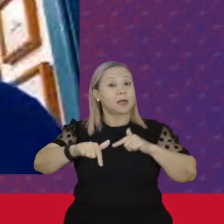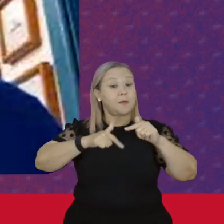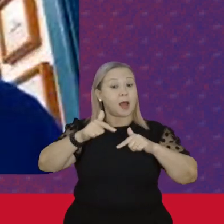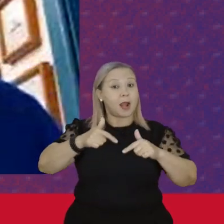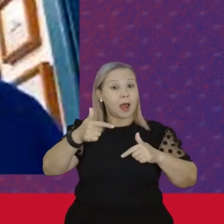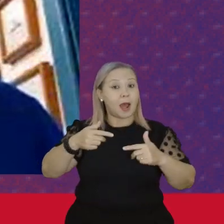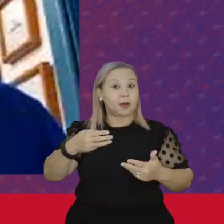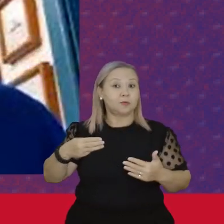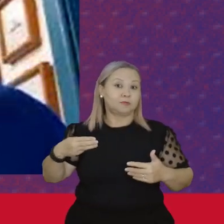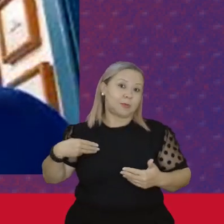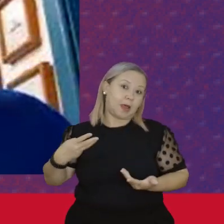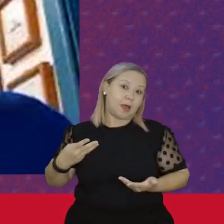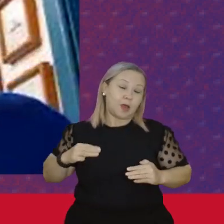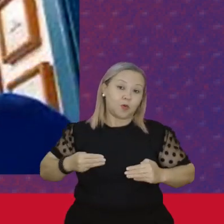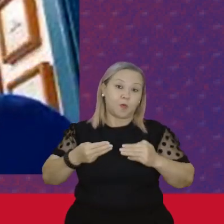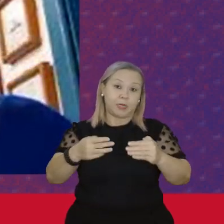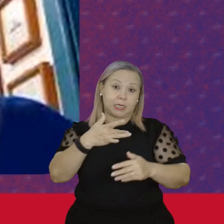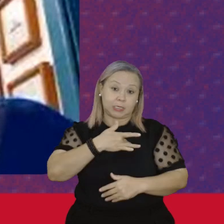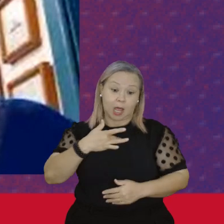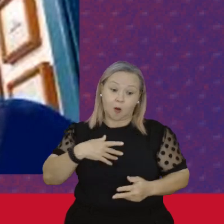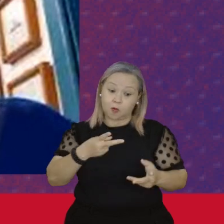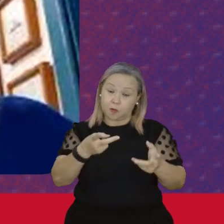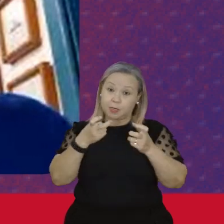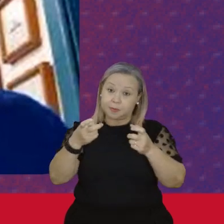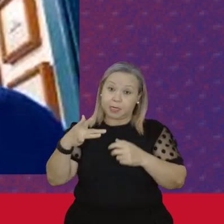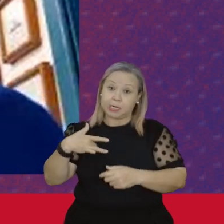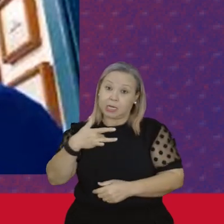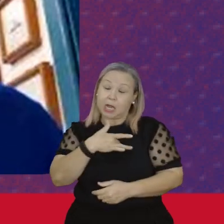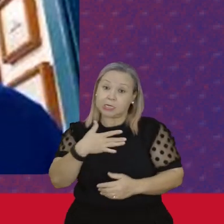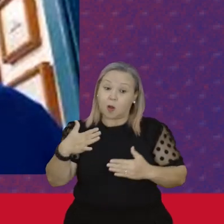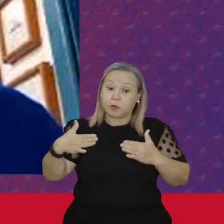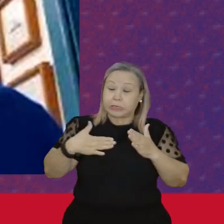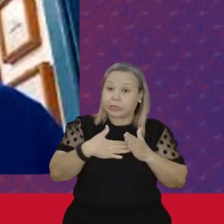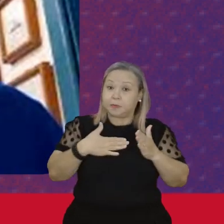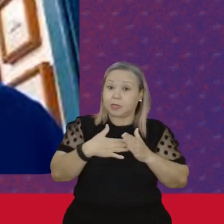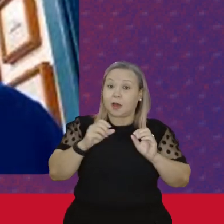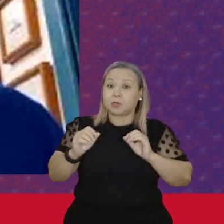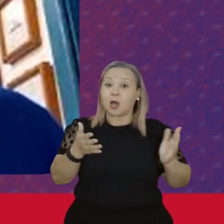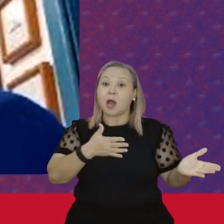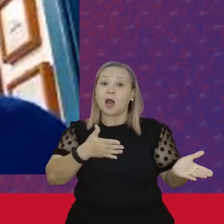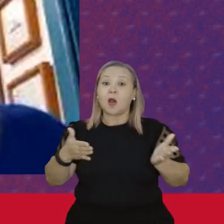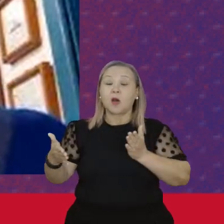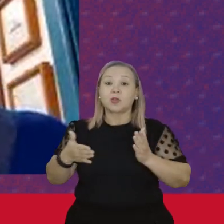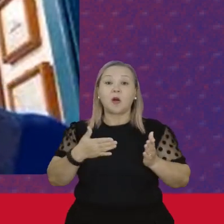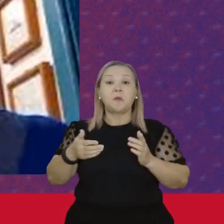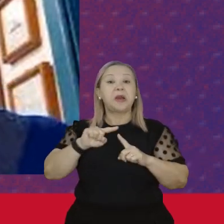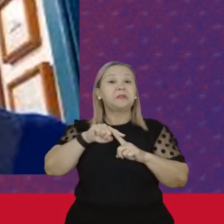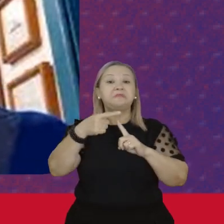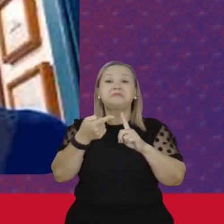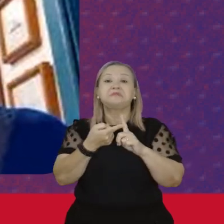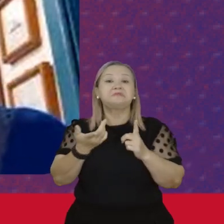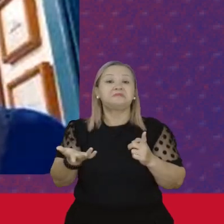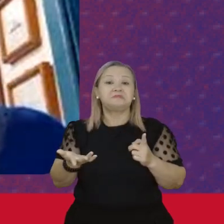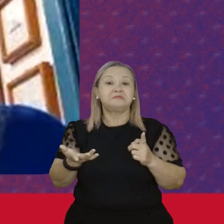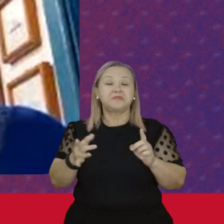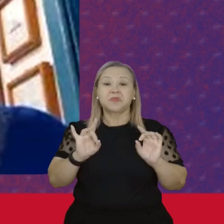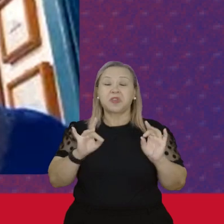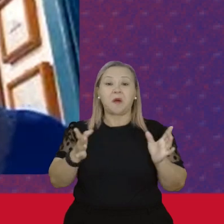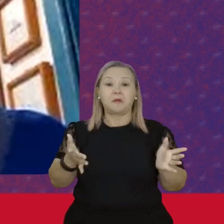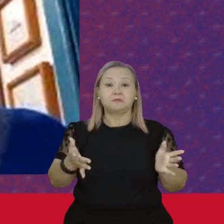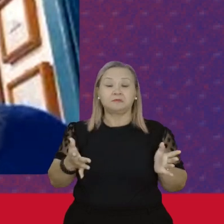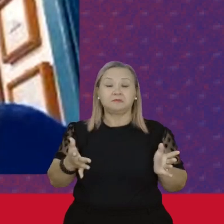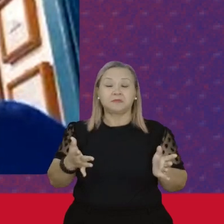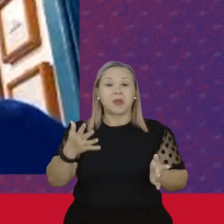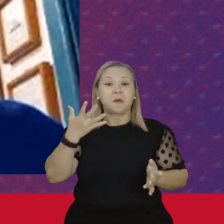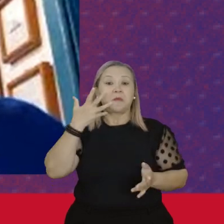que perceberam que a saúde se limitava ao período materno-infantil, chamava assim saúde materno-infantil. Só a